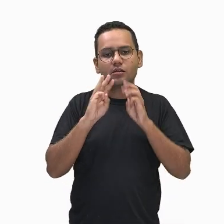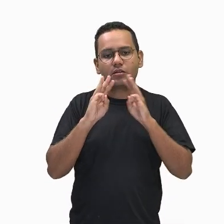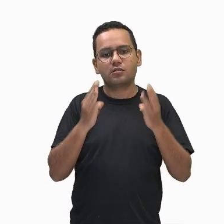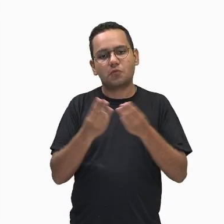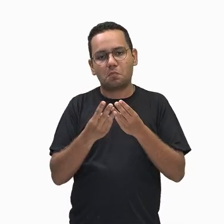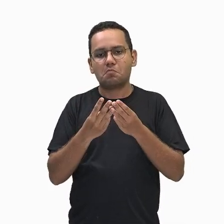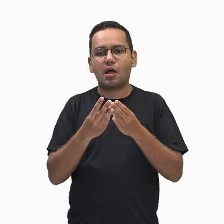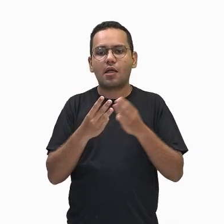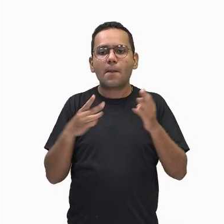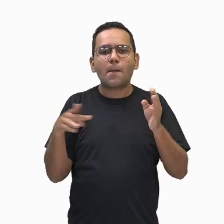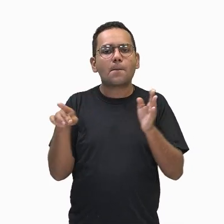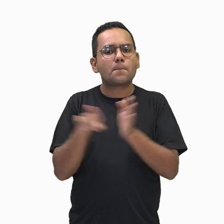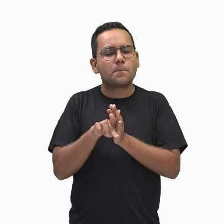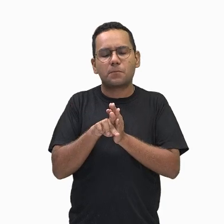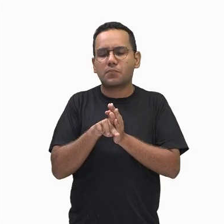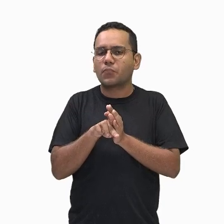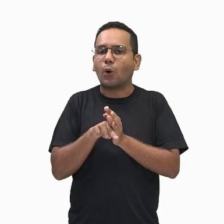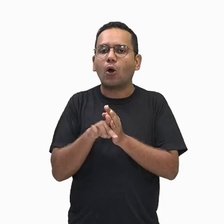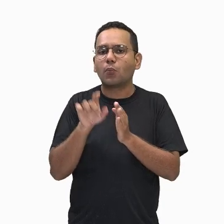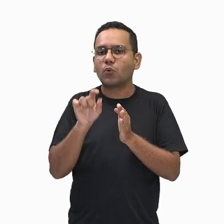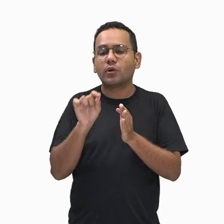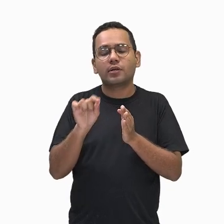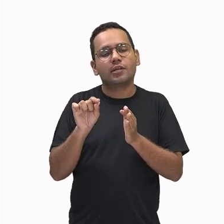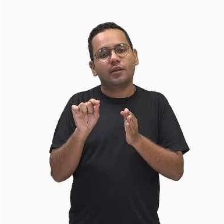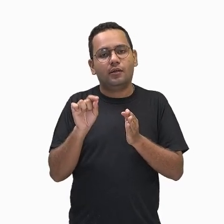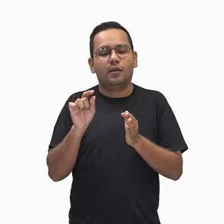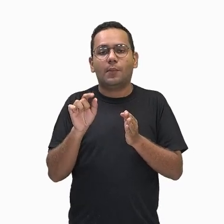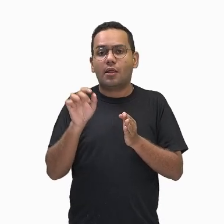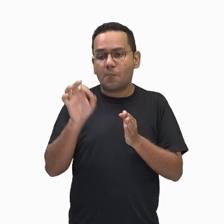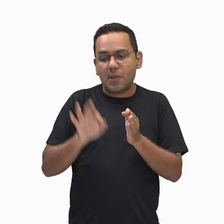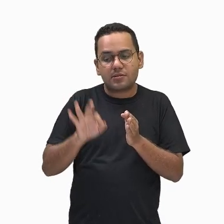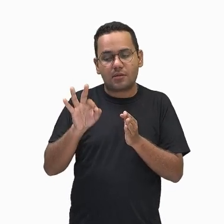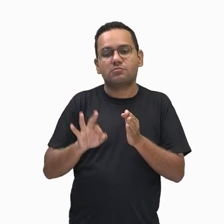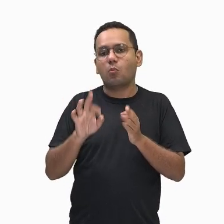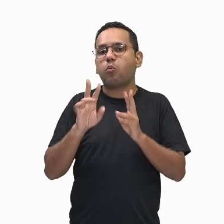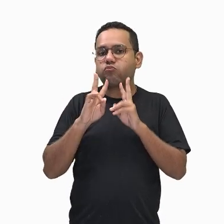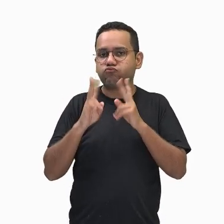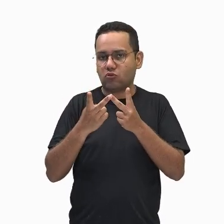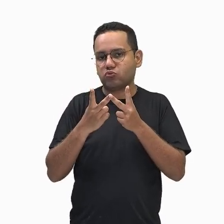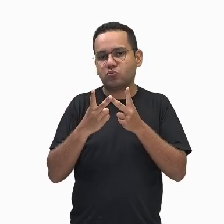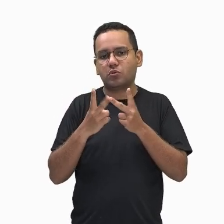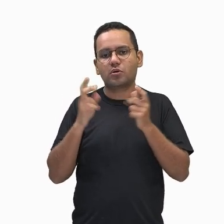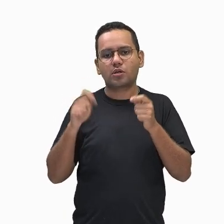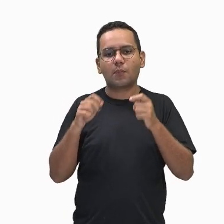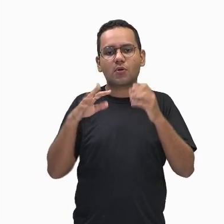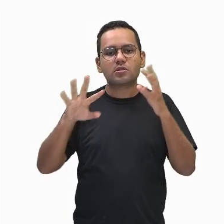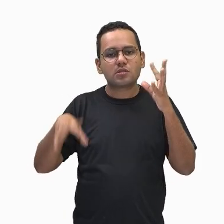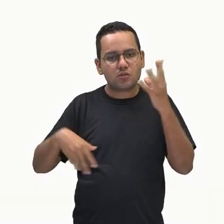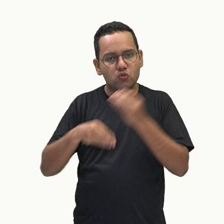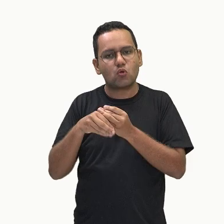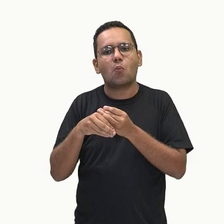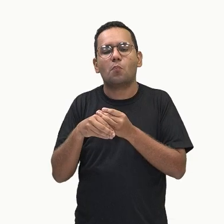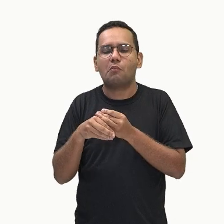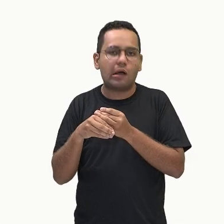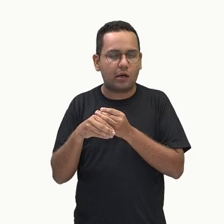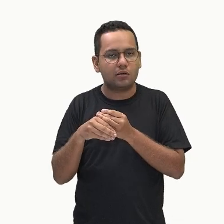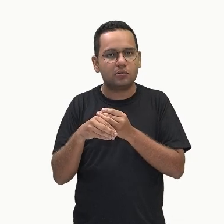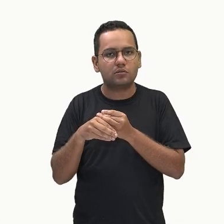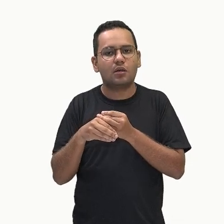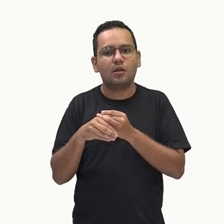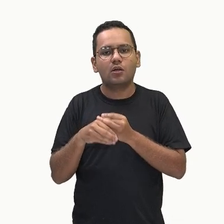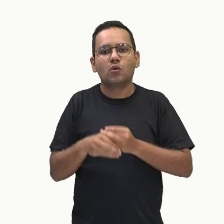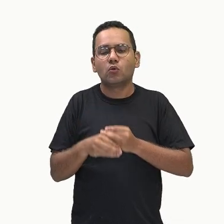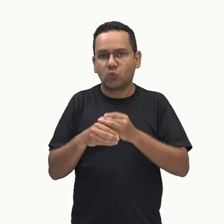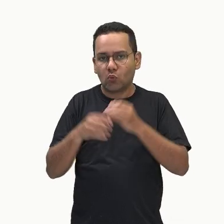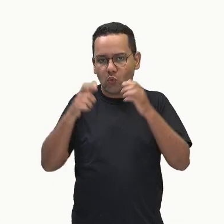de volume. Tá? É a quantidade de matéria que pode ser agregada, que pode ser pressionada num